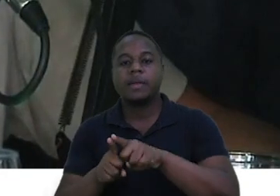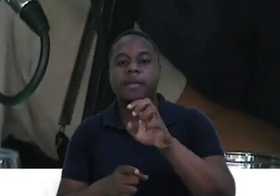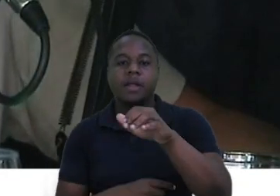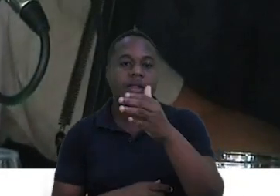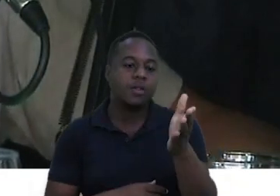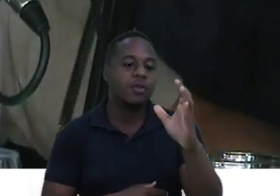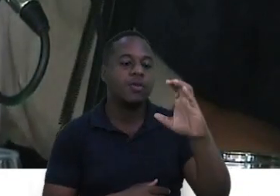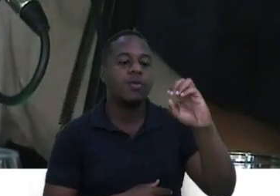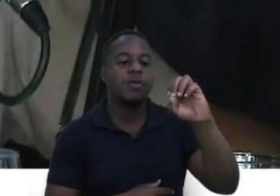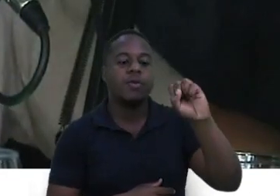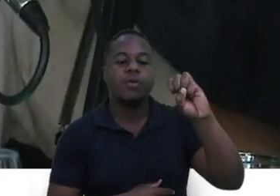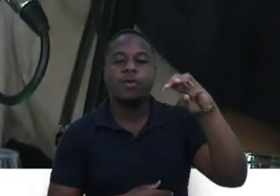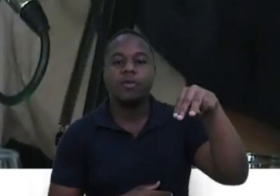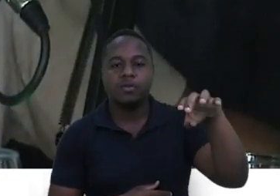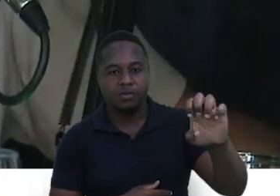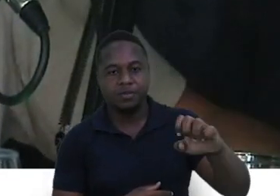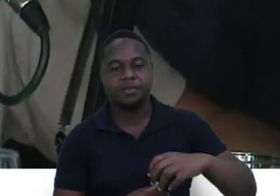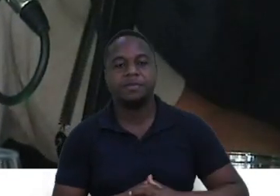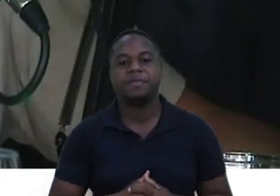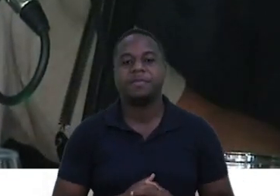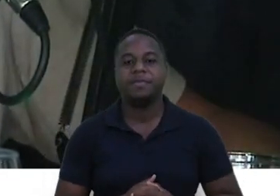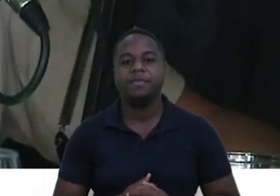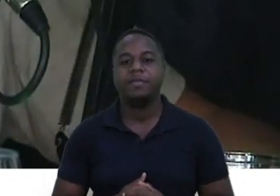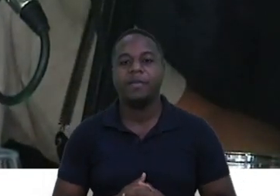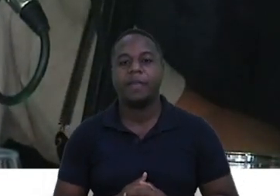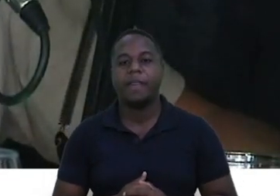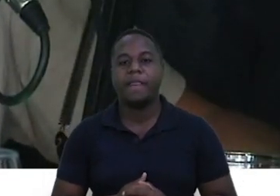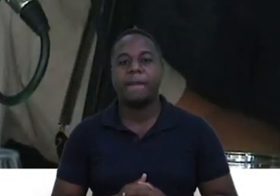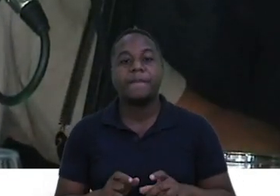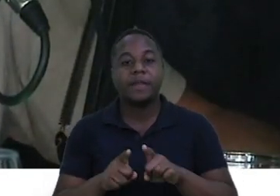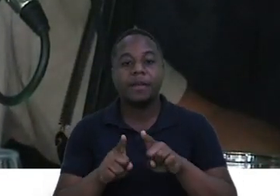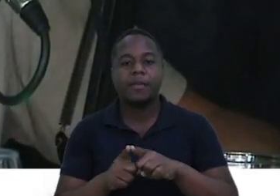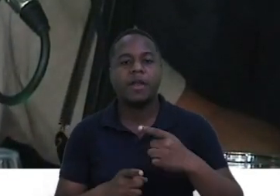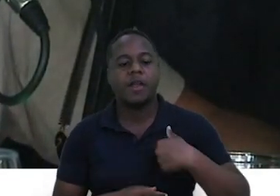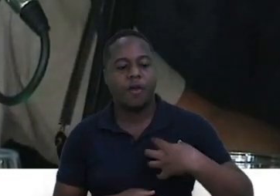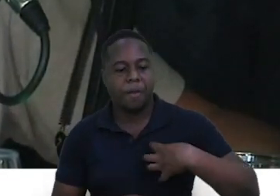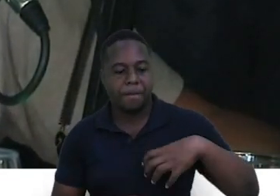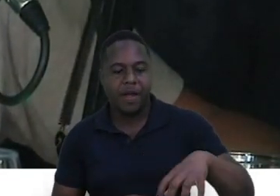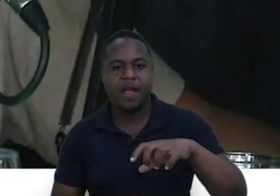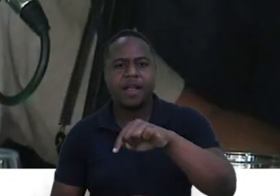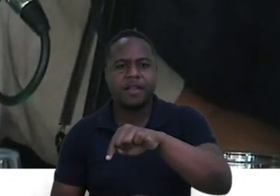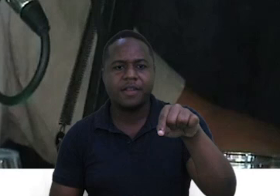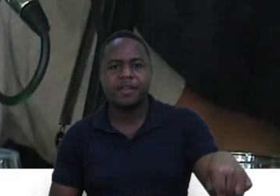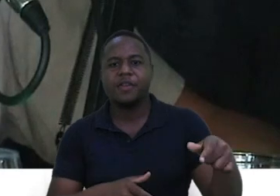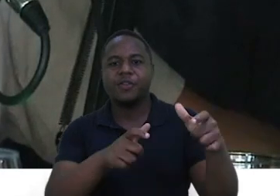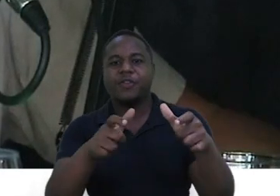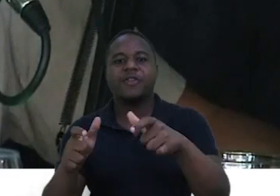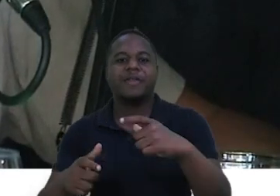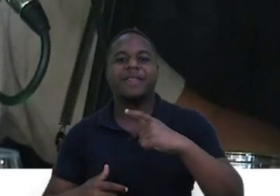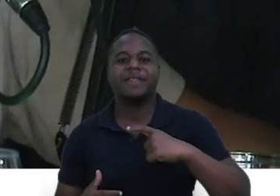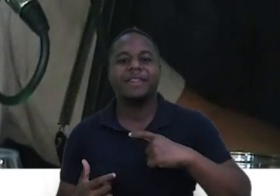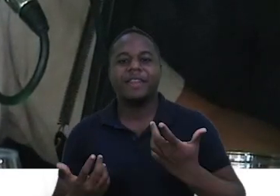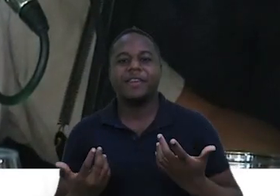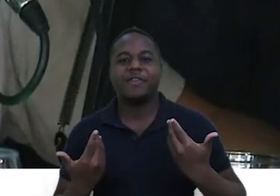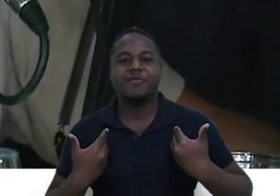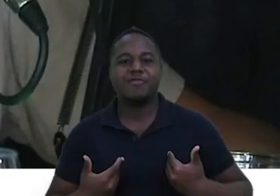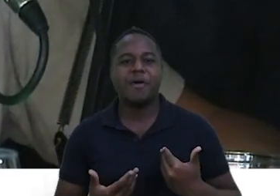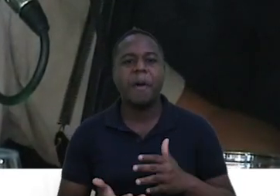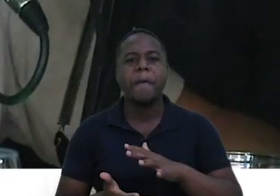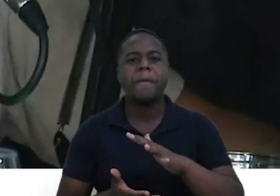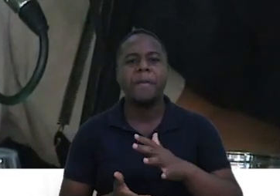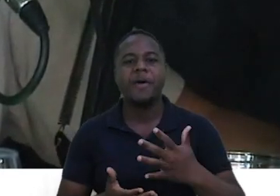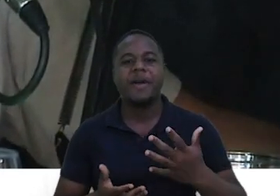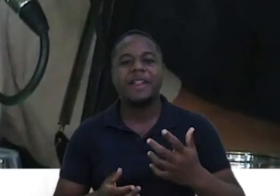Cosme de Farias. E como todo menino periférico baiano, a gente já nasce com pagodão,